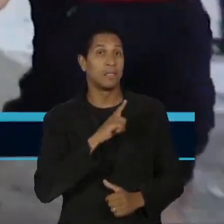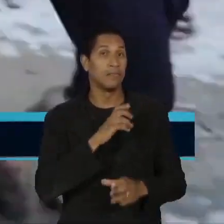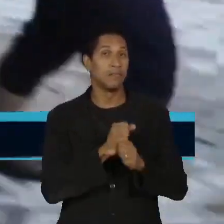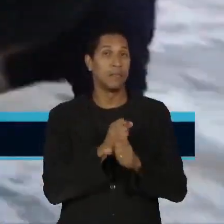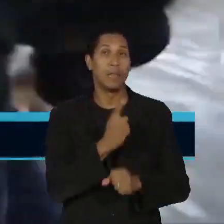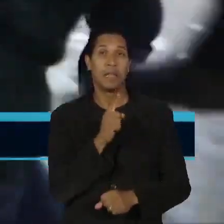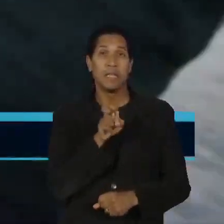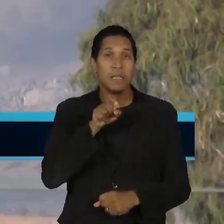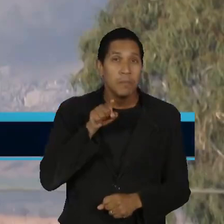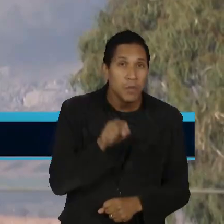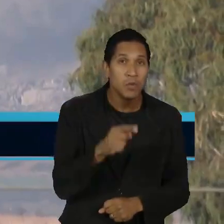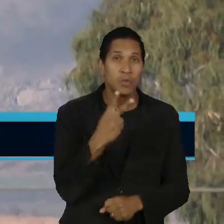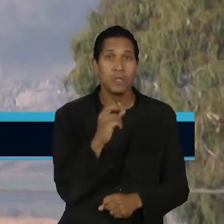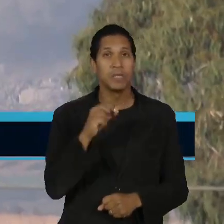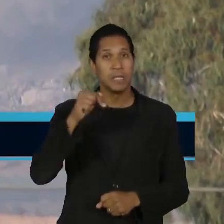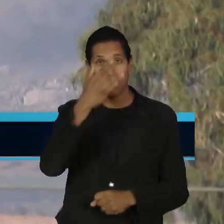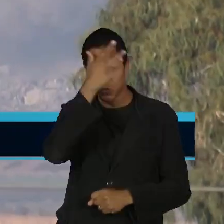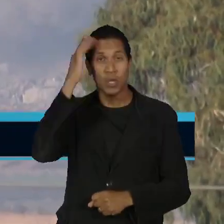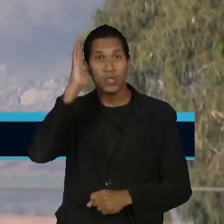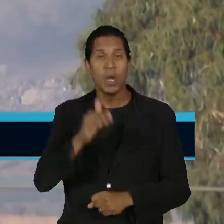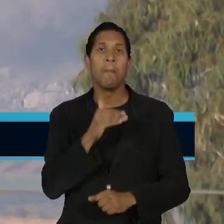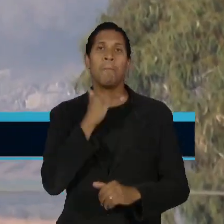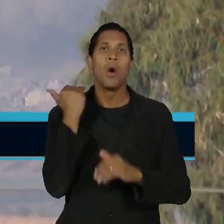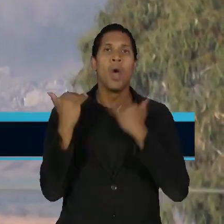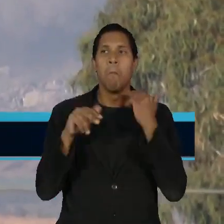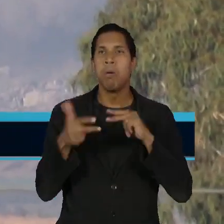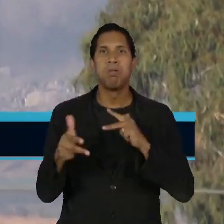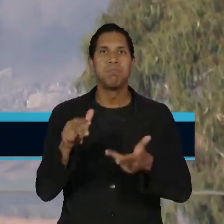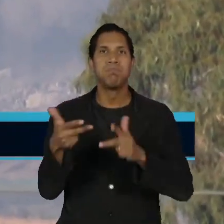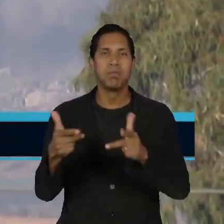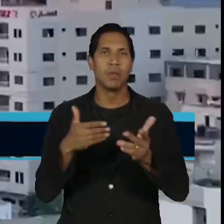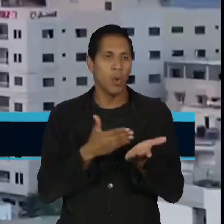15.207 pessoas já morreram desde o início da guerra no território